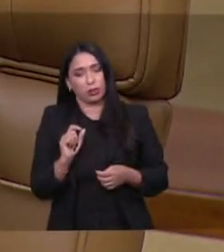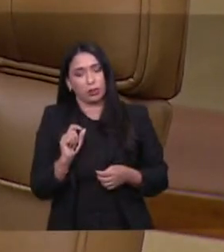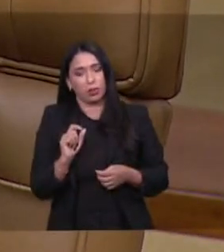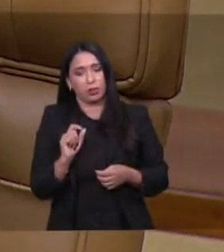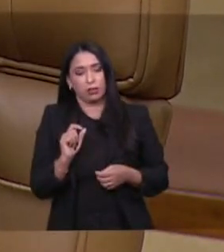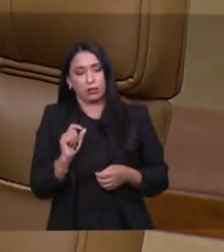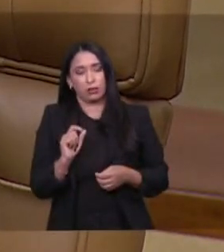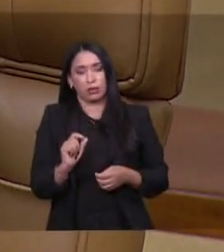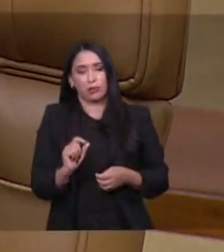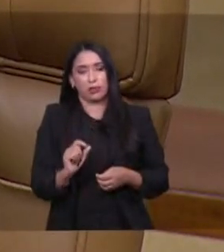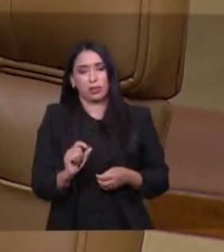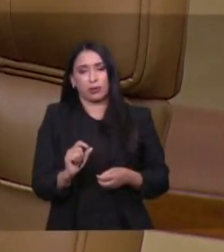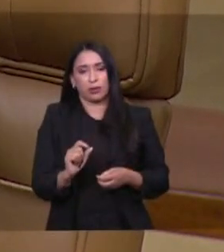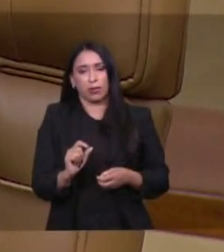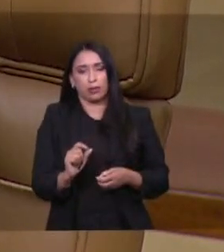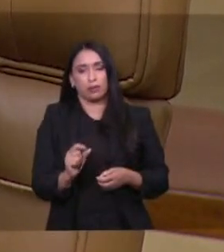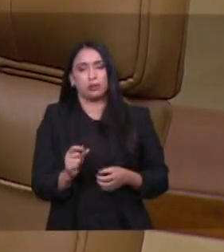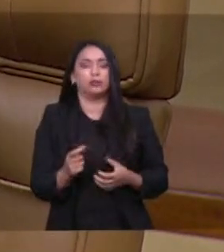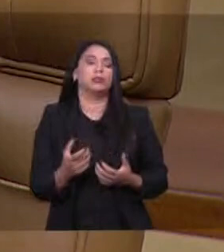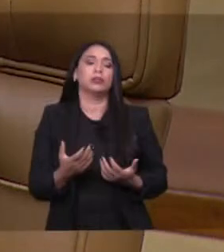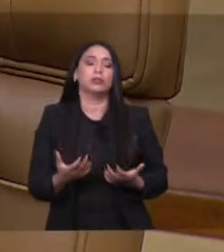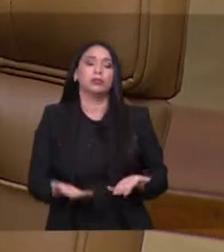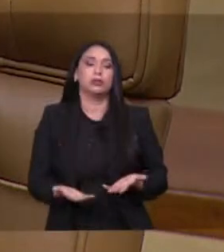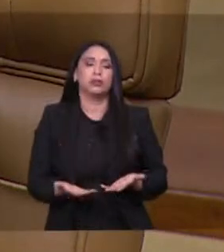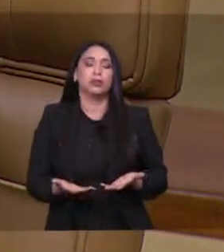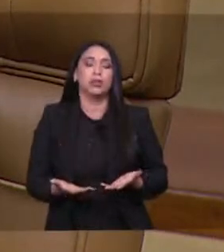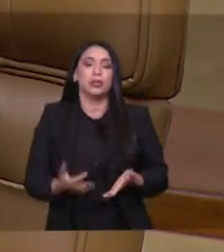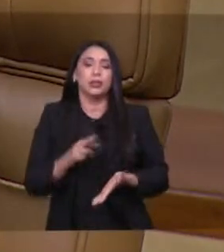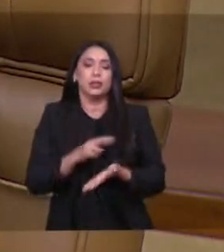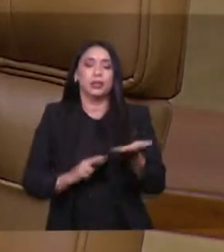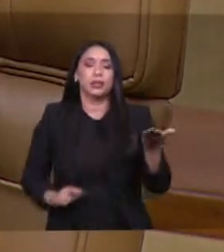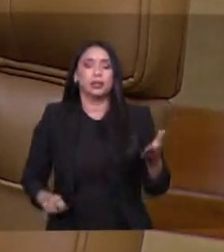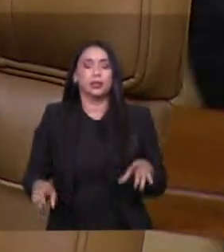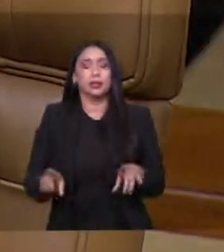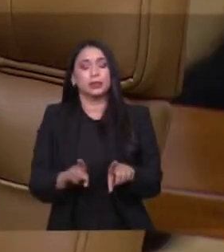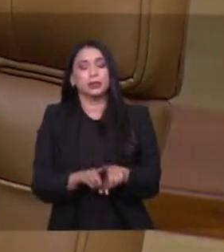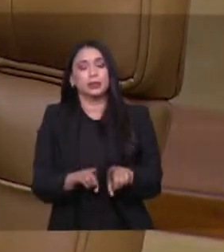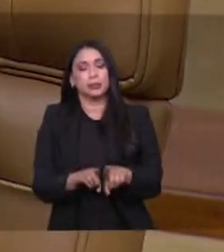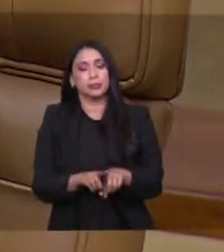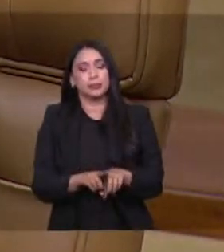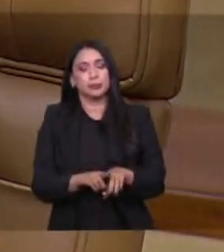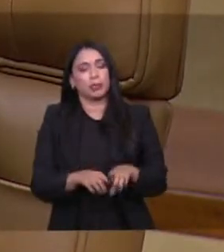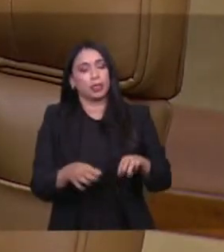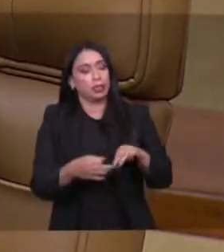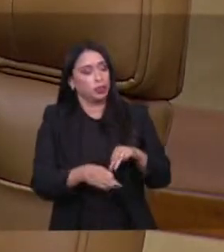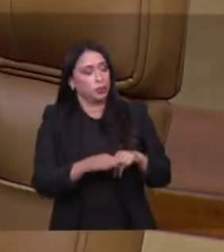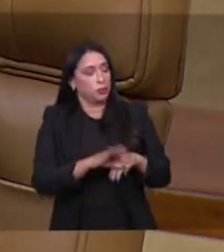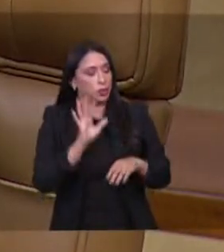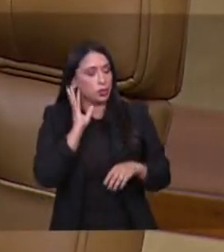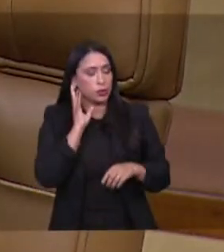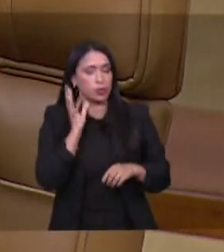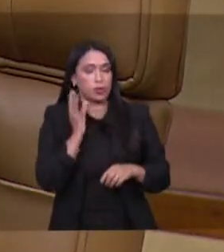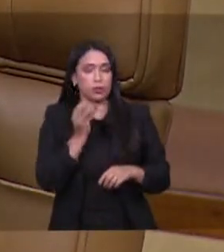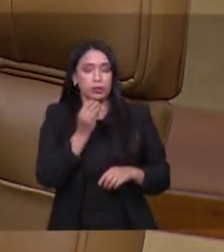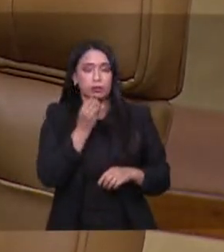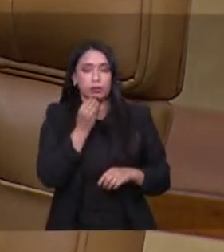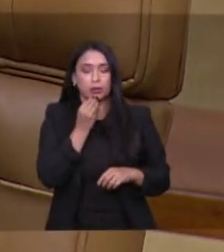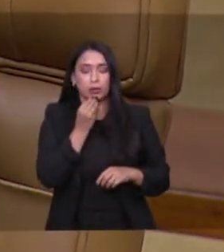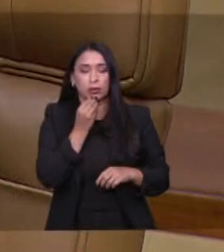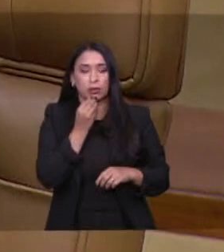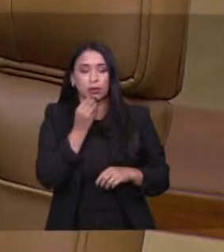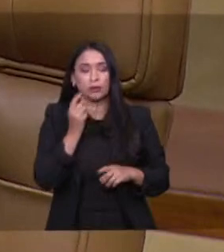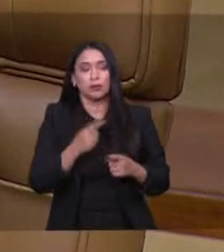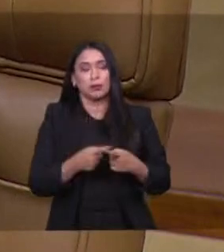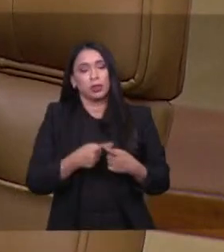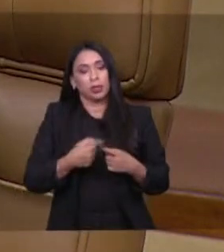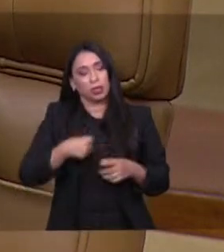devido respeito, divergente do eminente ministro relator e também do eminente ministro Dias Toffoli, pois entendo